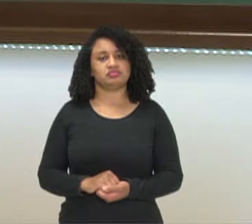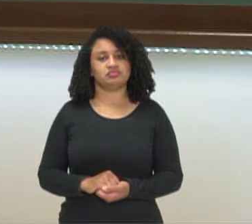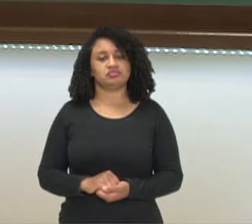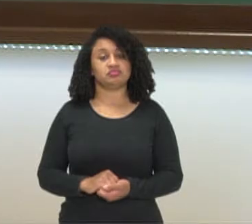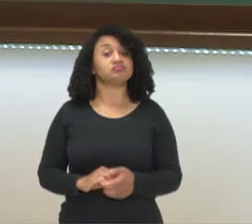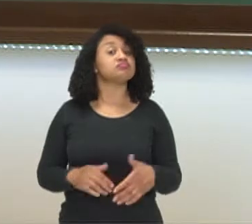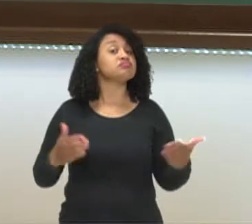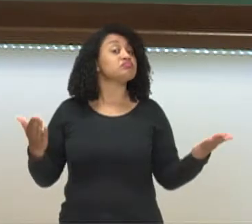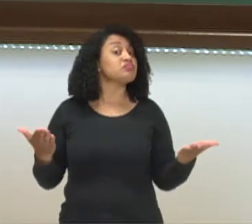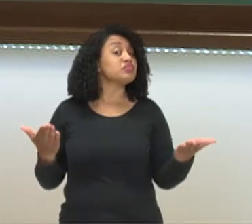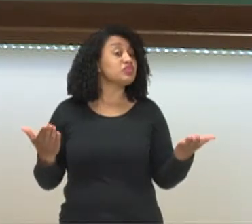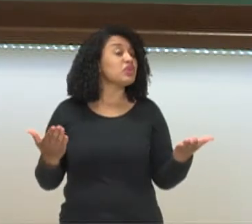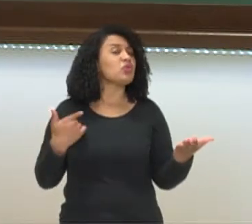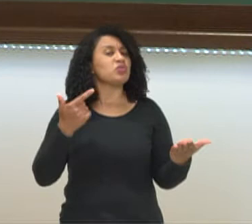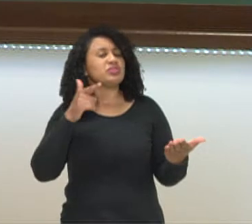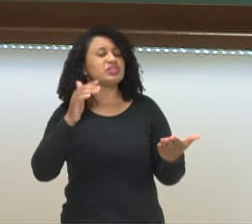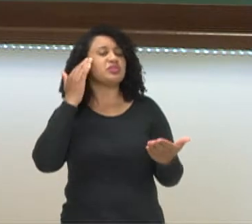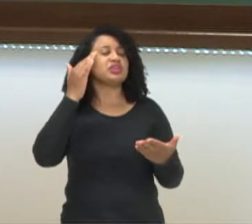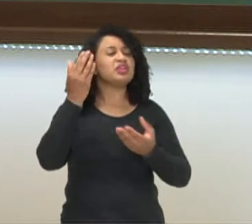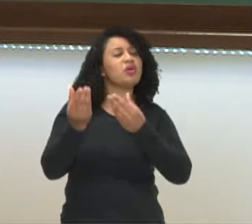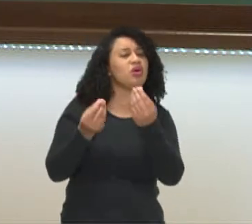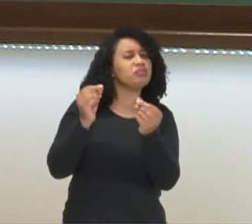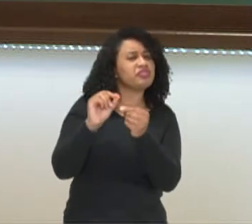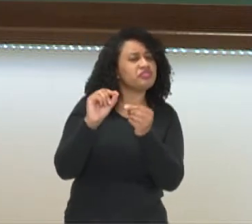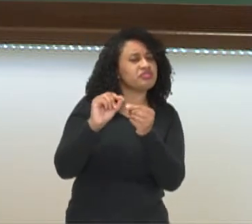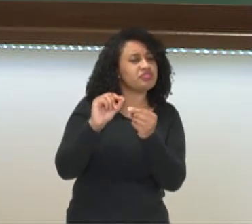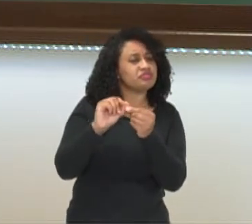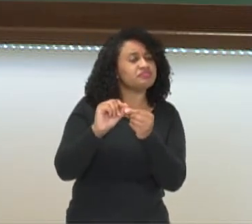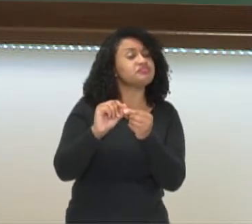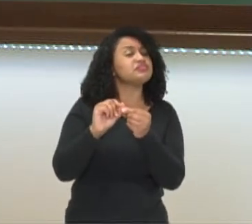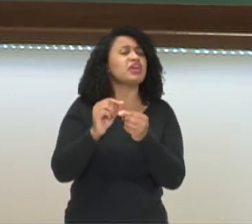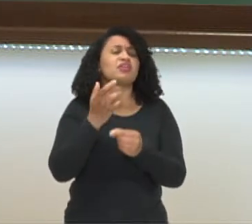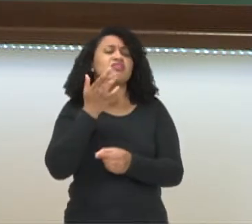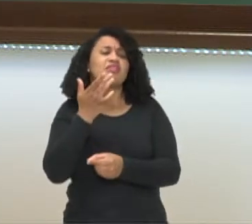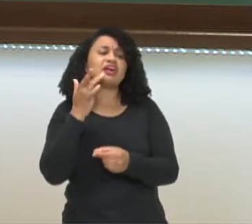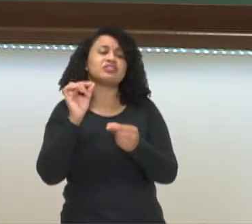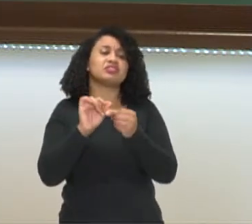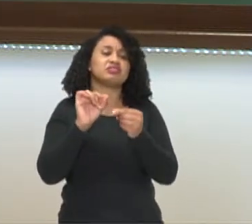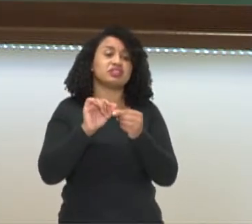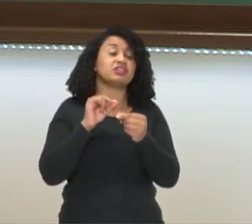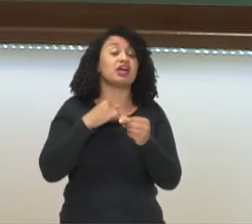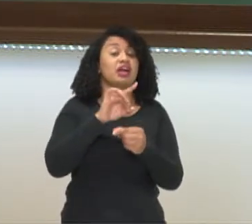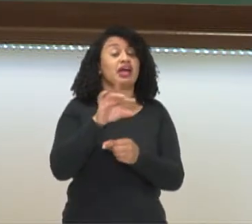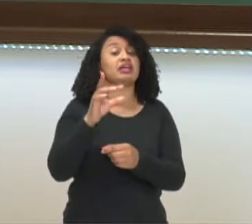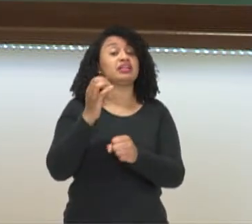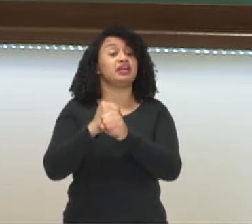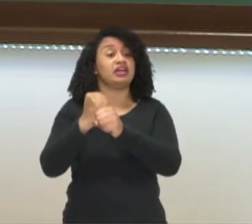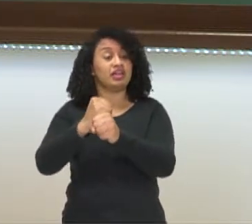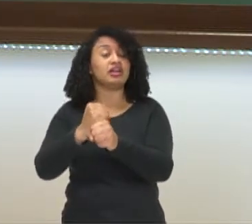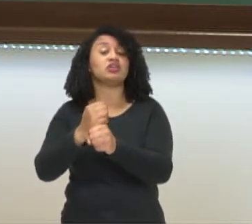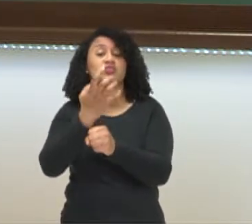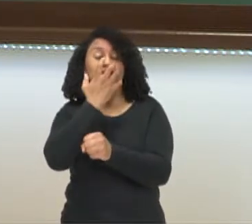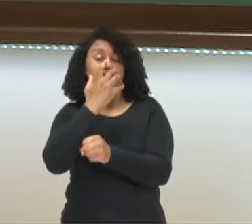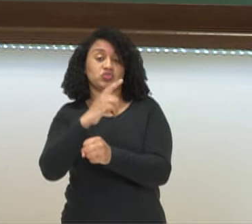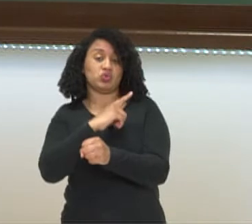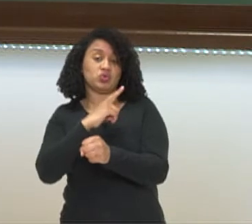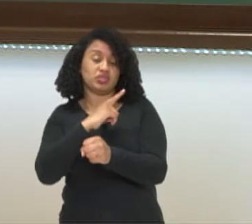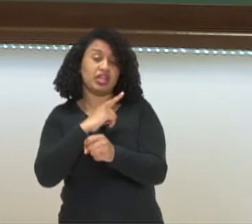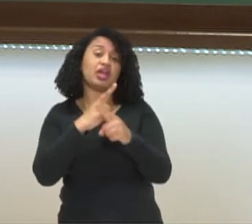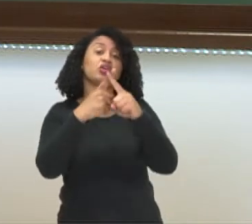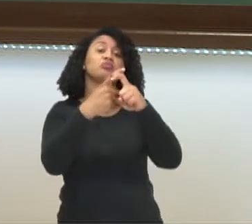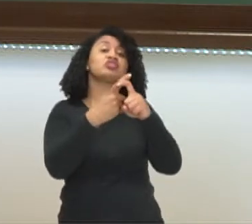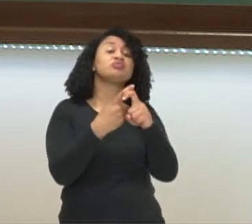E agora, compreendeu como é que faz aí? Bom, é fácil, né? É só pegar cada ano de vida do cão e usar